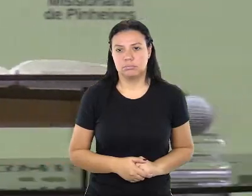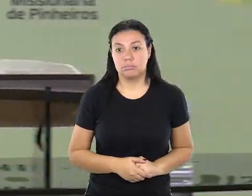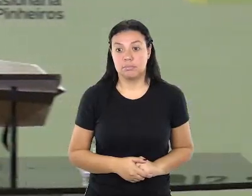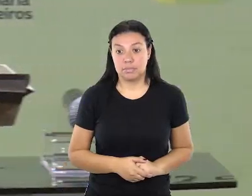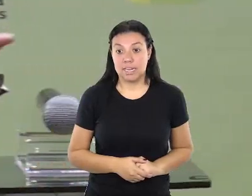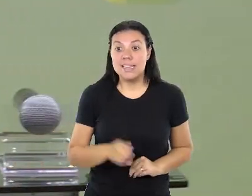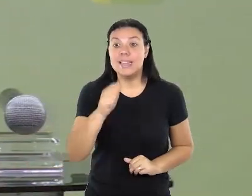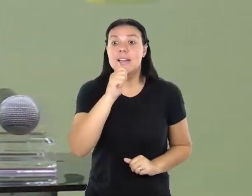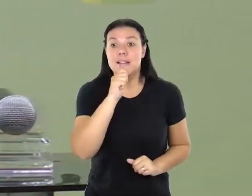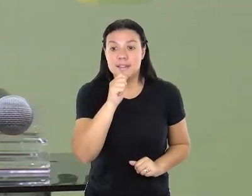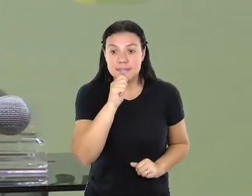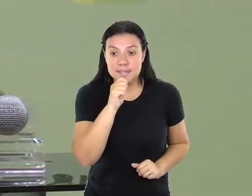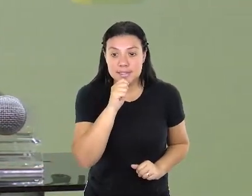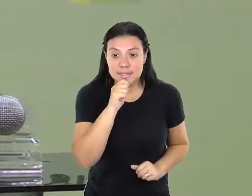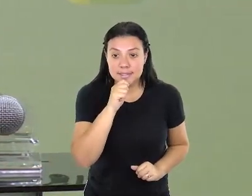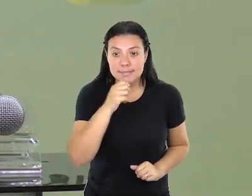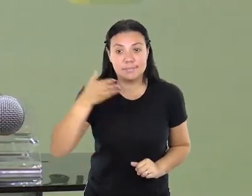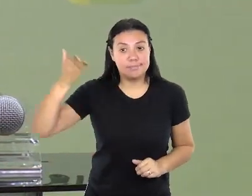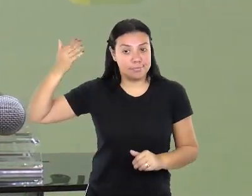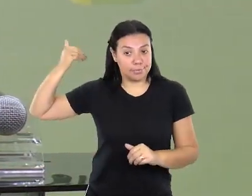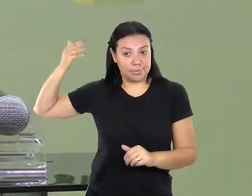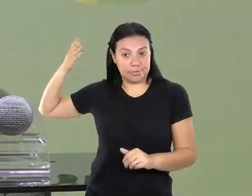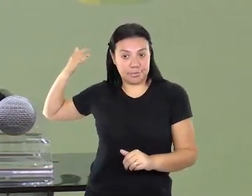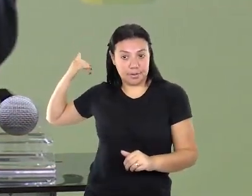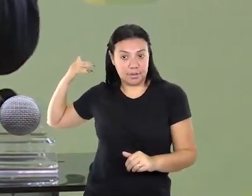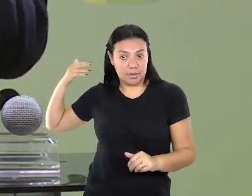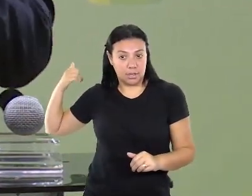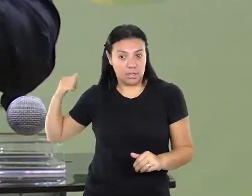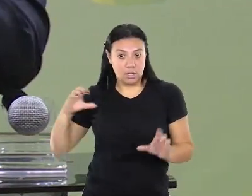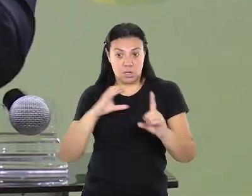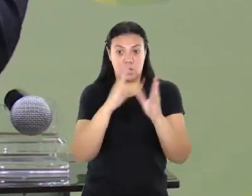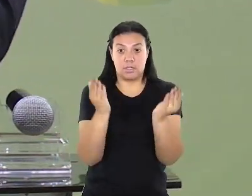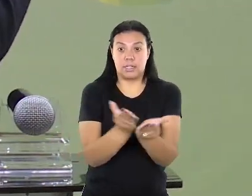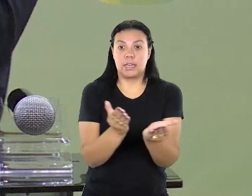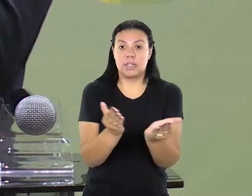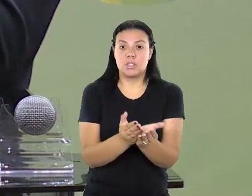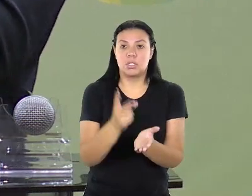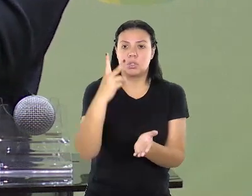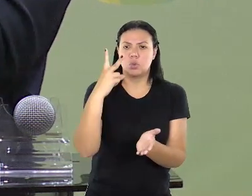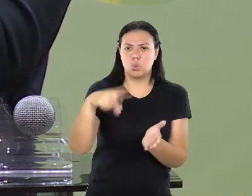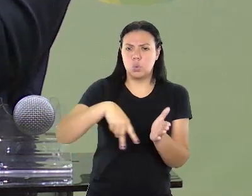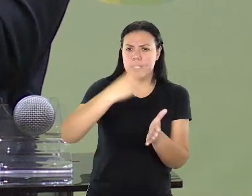Antigamente queria dinheiro pelo menos duas vezes, né? Dois de manhã e à noite na igreja, agora não.